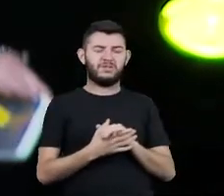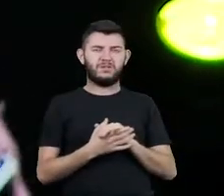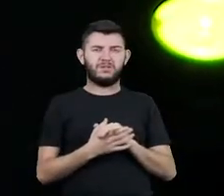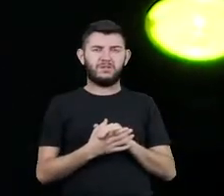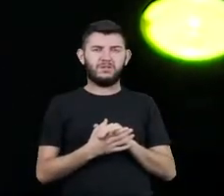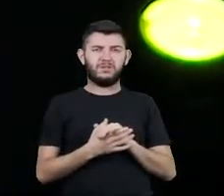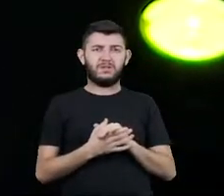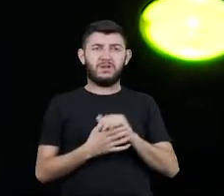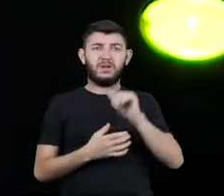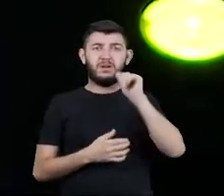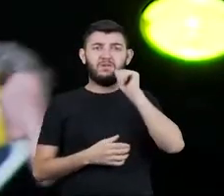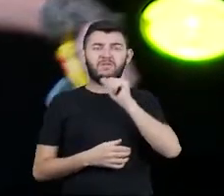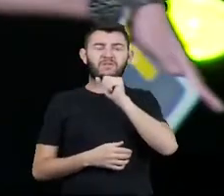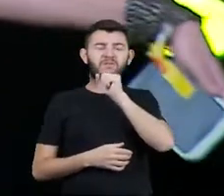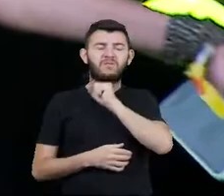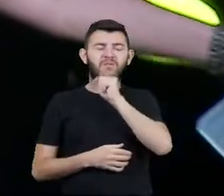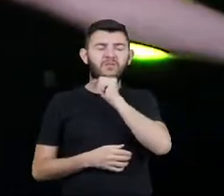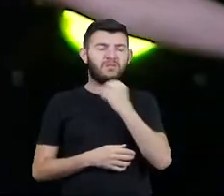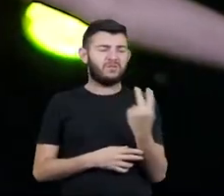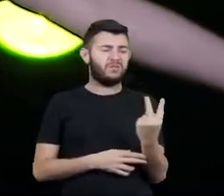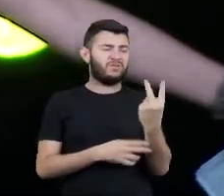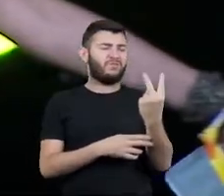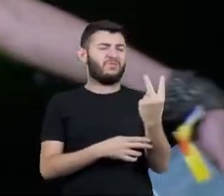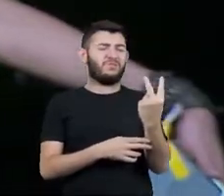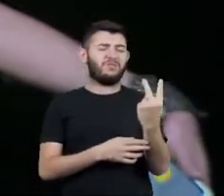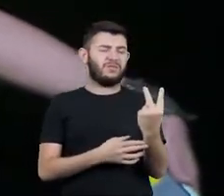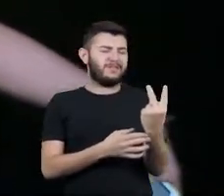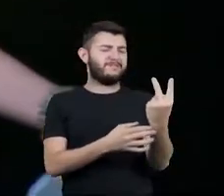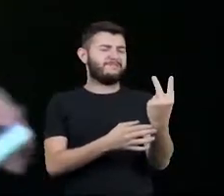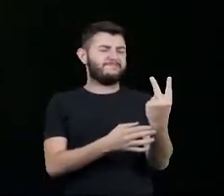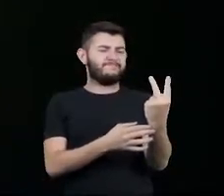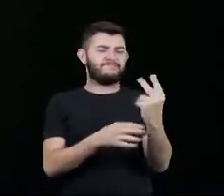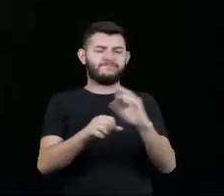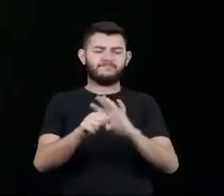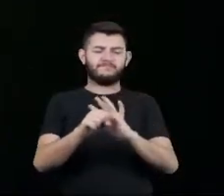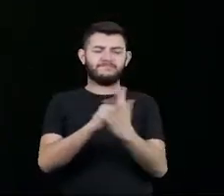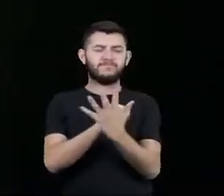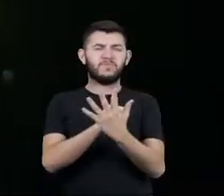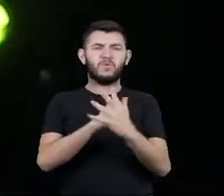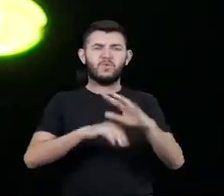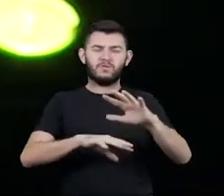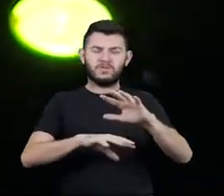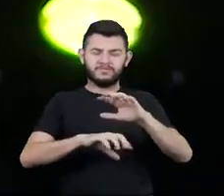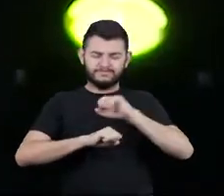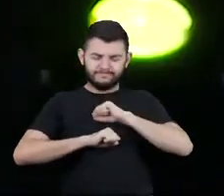de Covid por causa de como essa pandemia foi tratada.